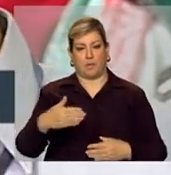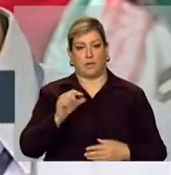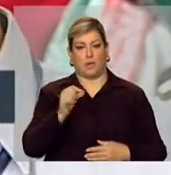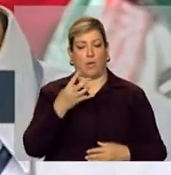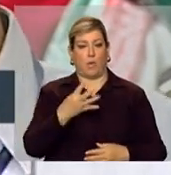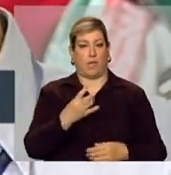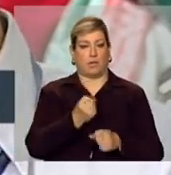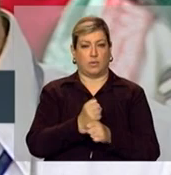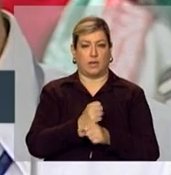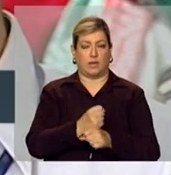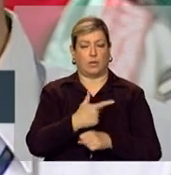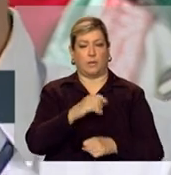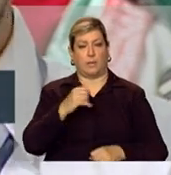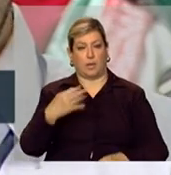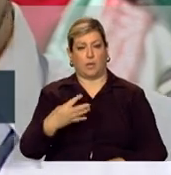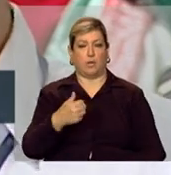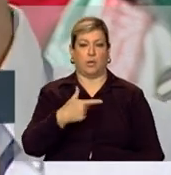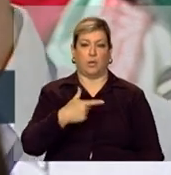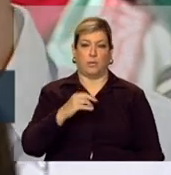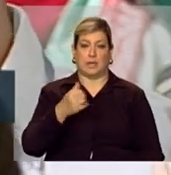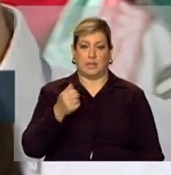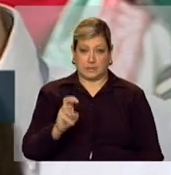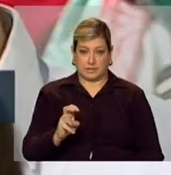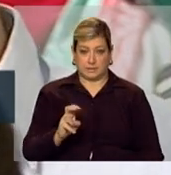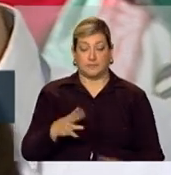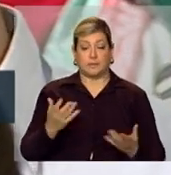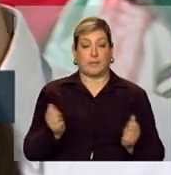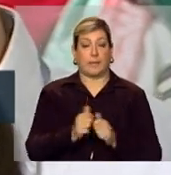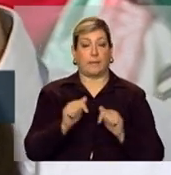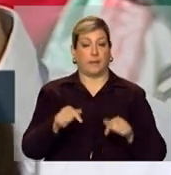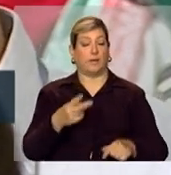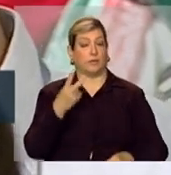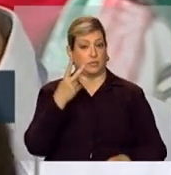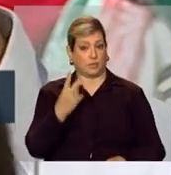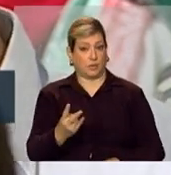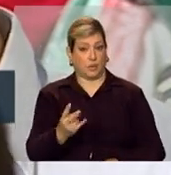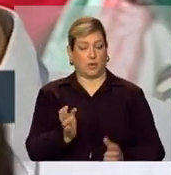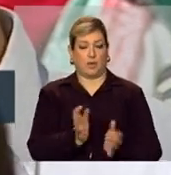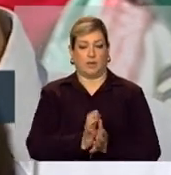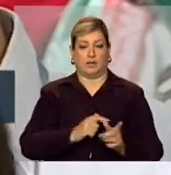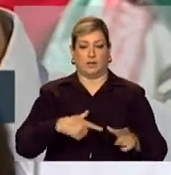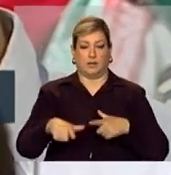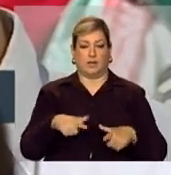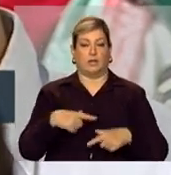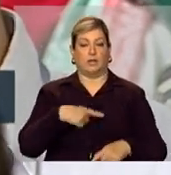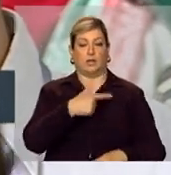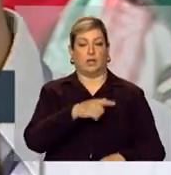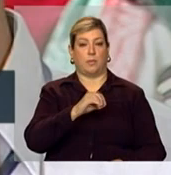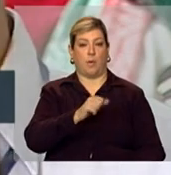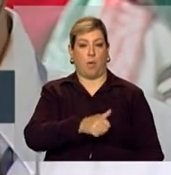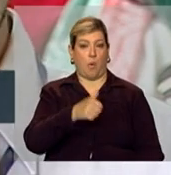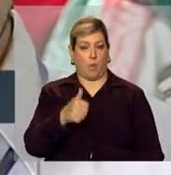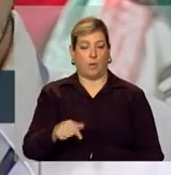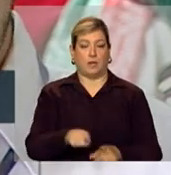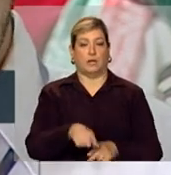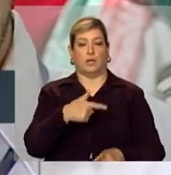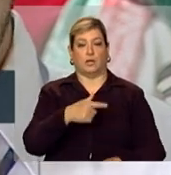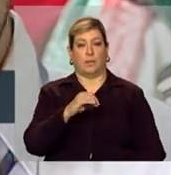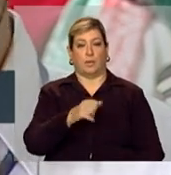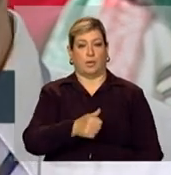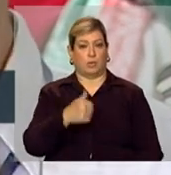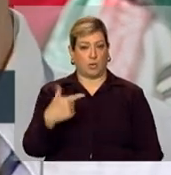2014 2015 né com esses dois desempenhos agora de 2011 2012 A gente cresceu